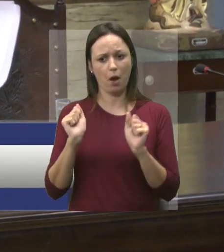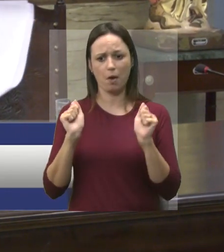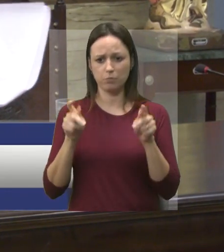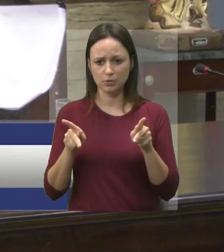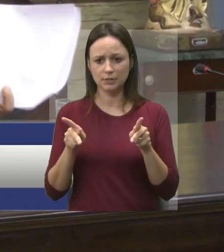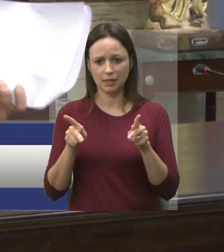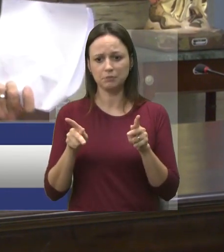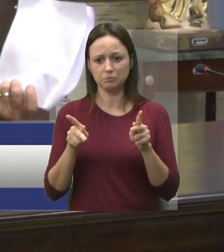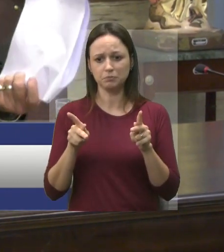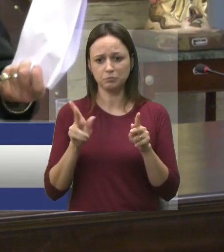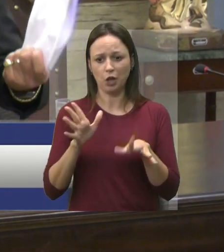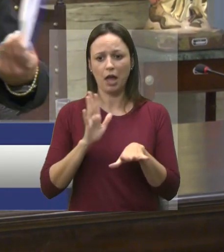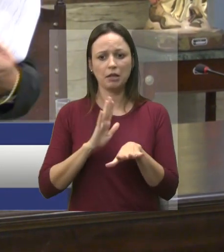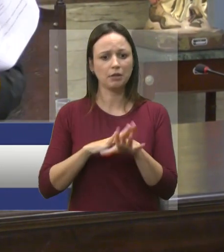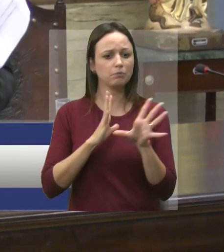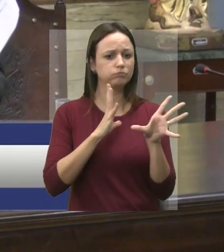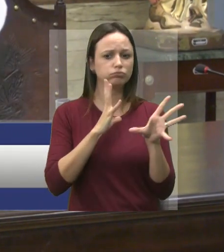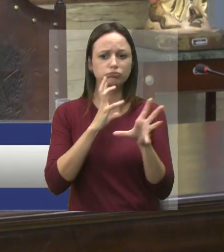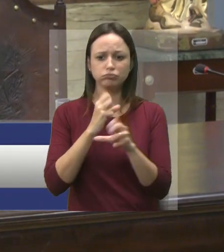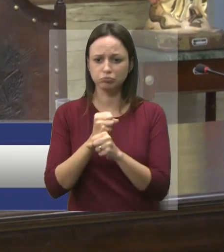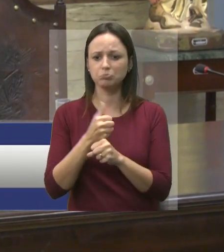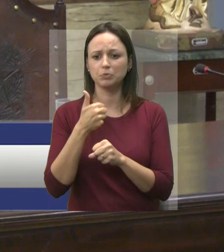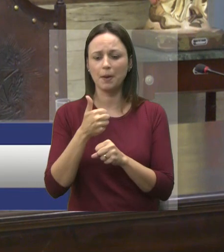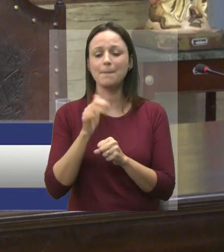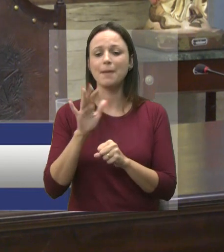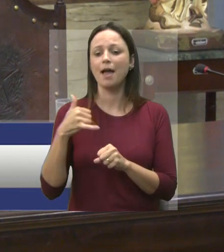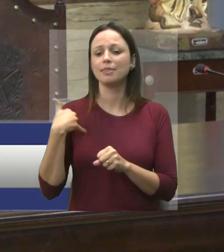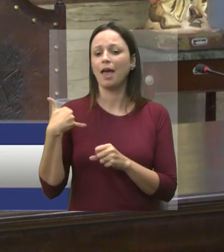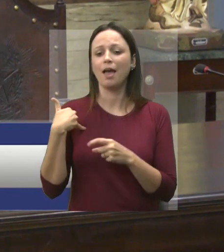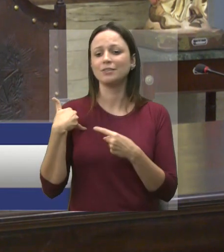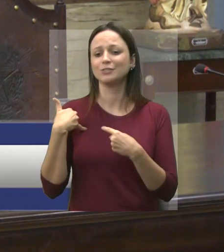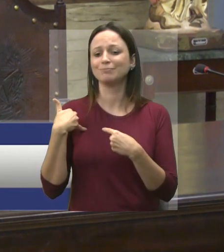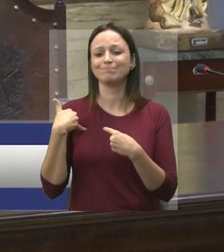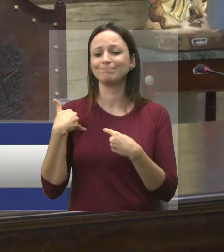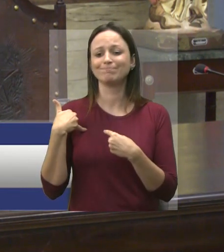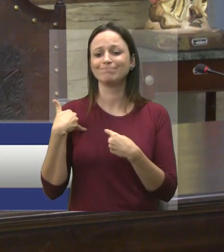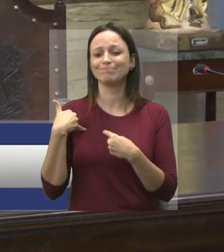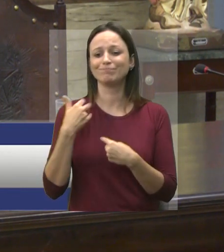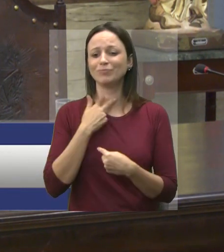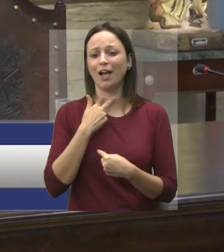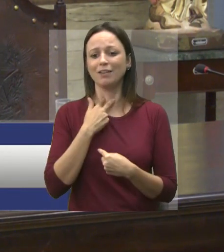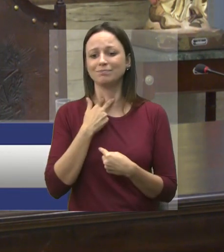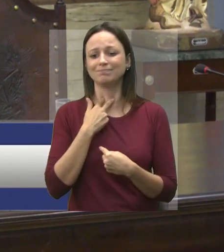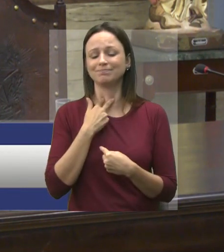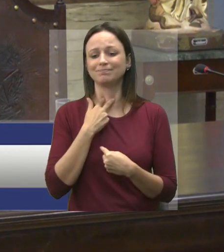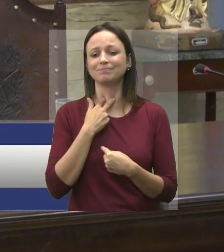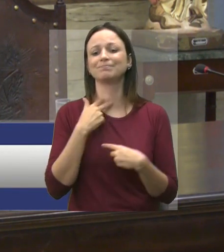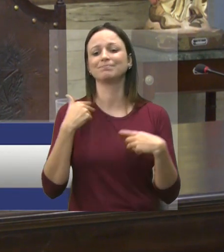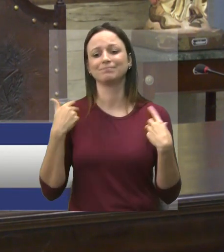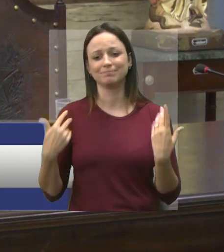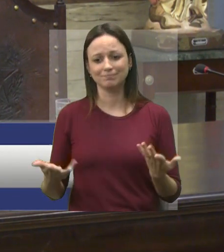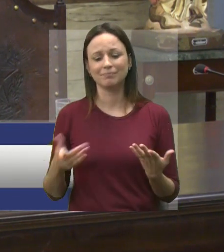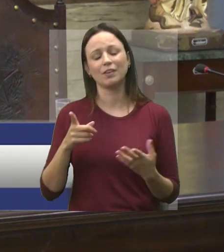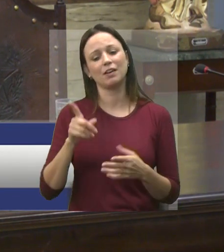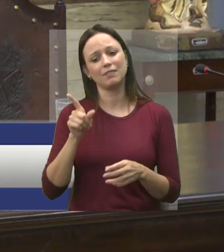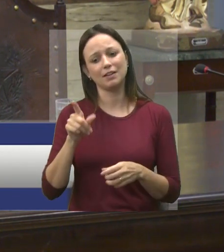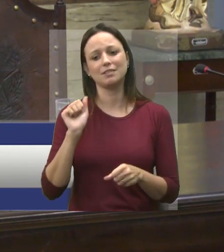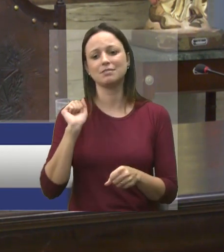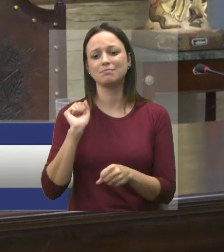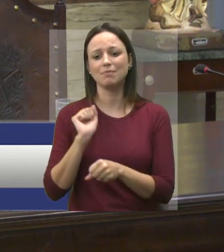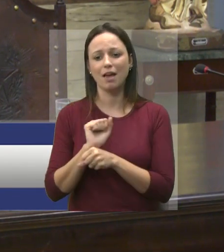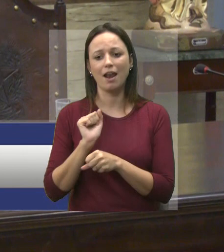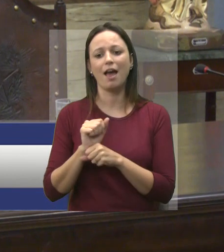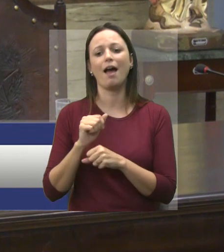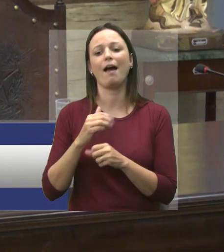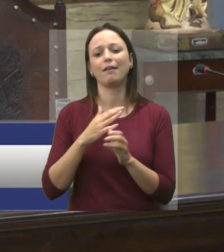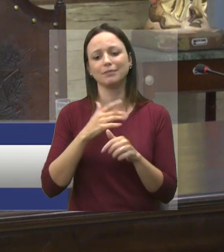dele necessário, só que ele não vai ter idade. Então, ele vai ter que aguardar a idade. Lembrando que